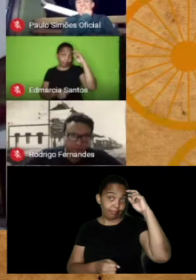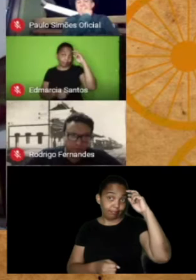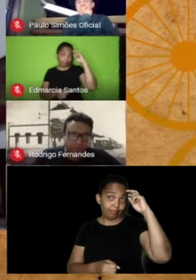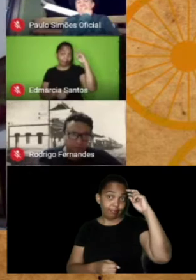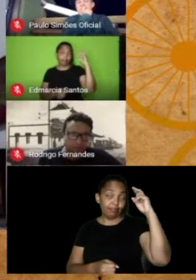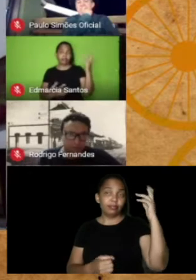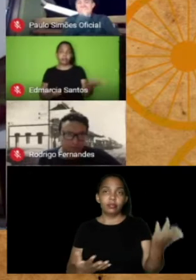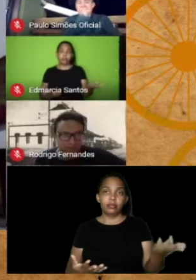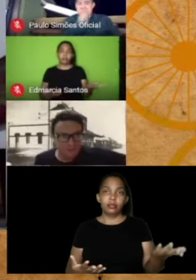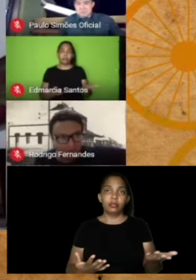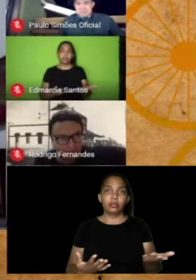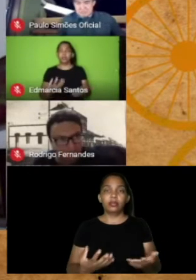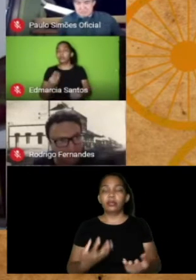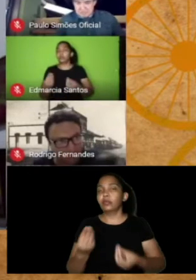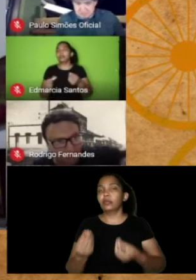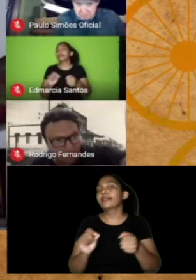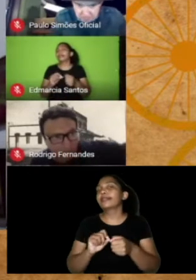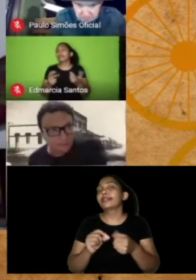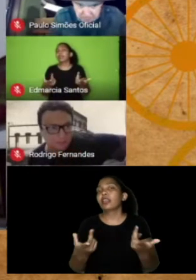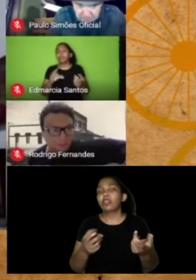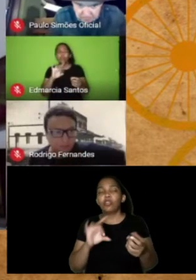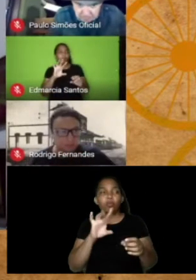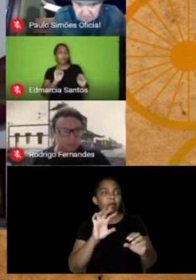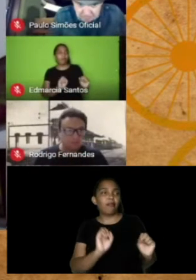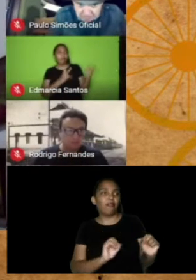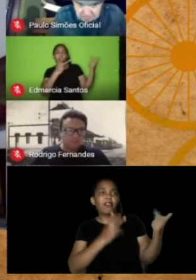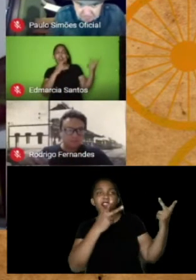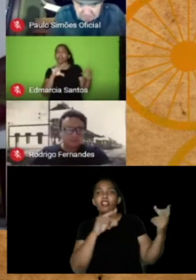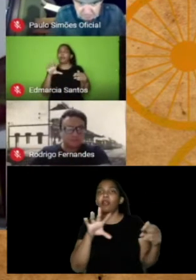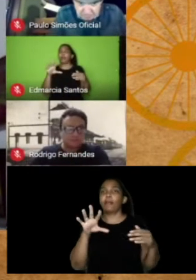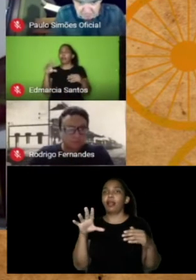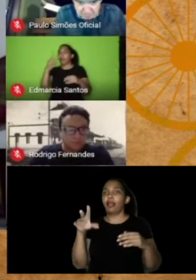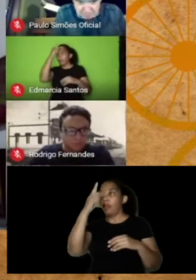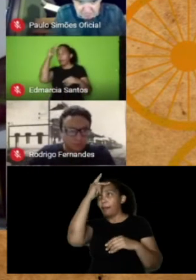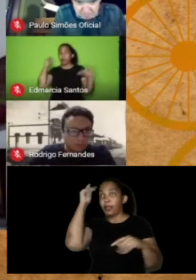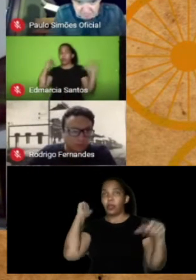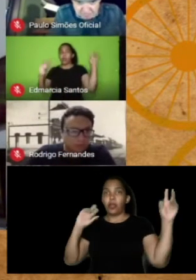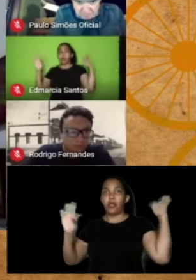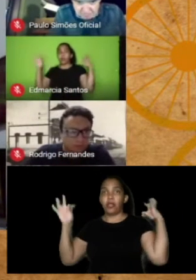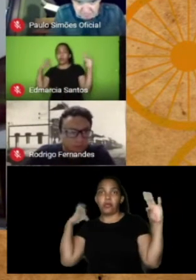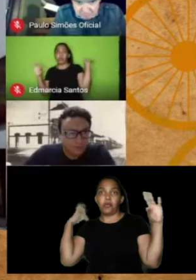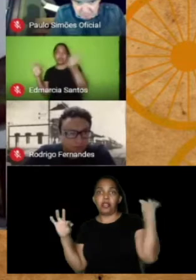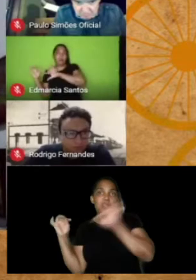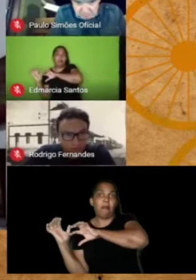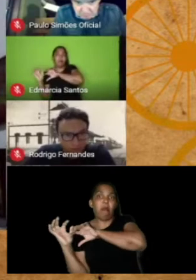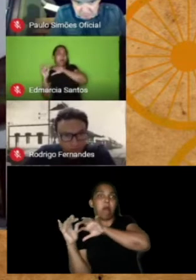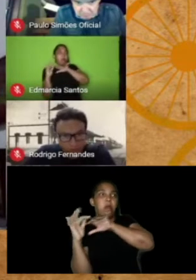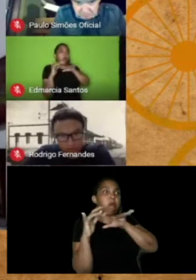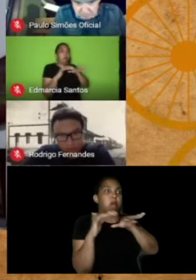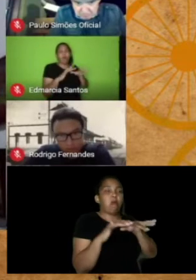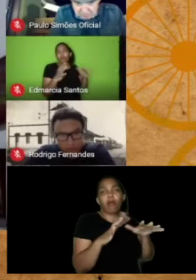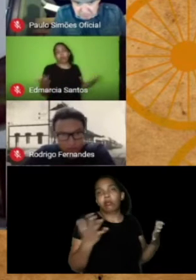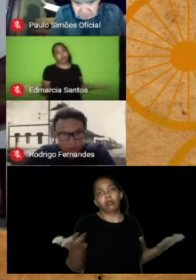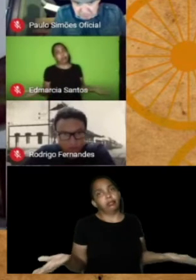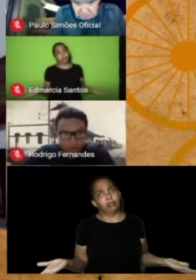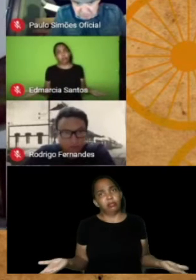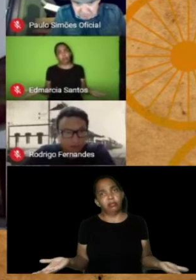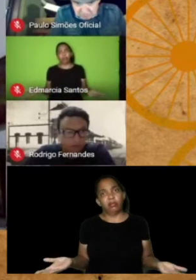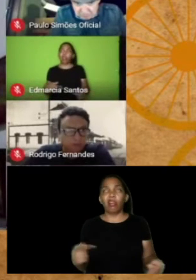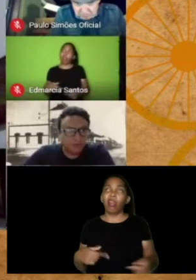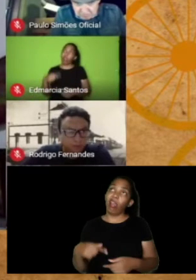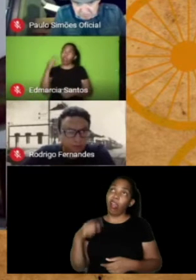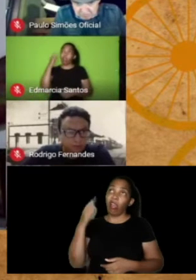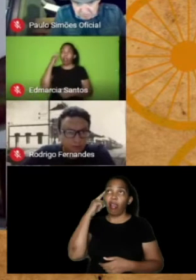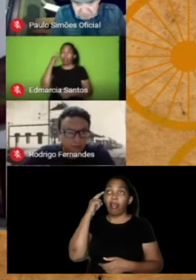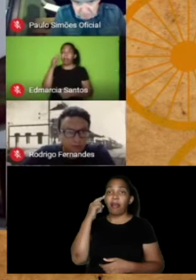fazer uma festa só para atrair turista, né? E aí começamos a descarregar. Ah, mas o turista achou que o verde não é muito